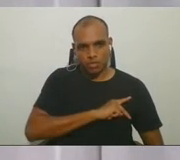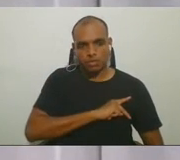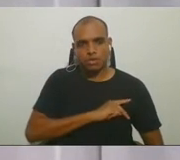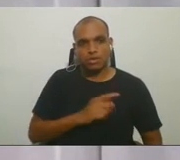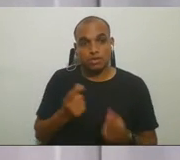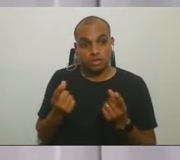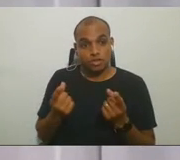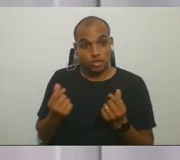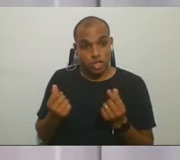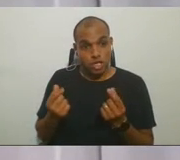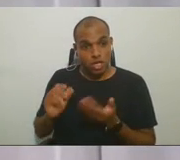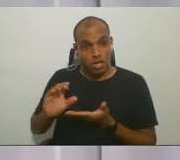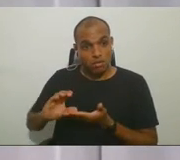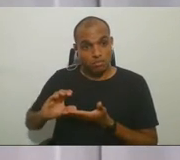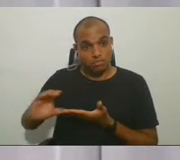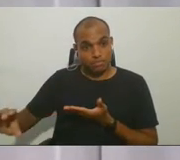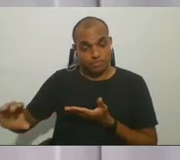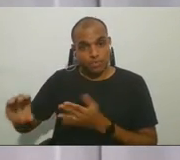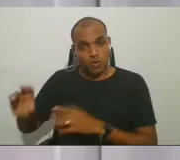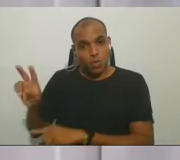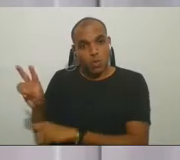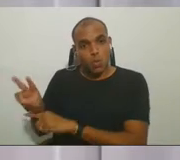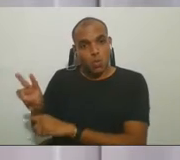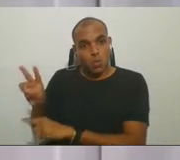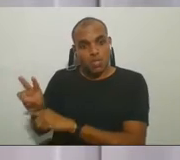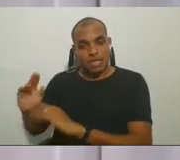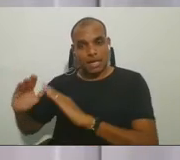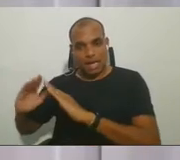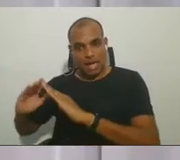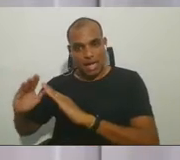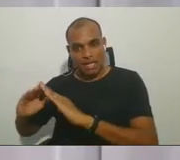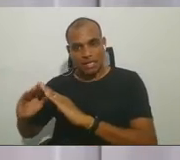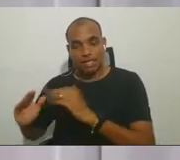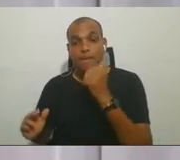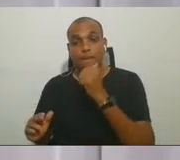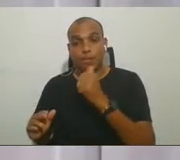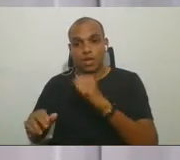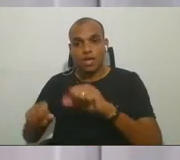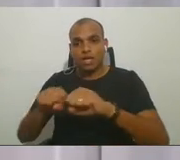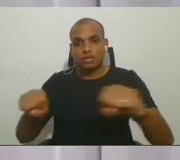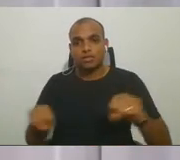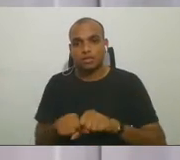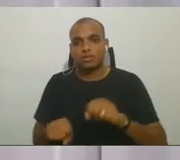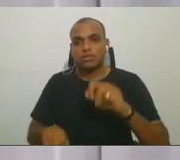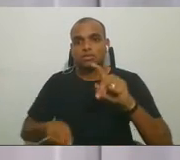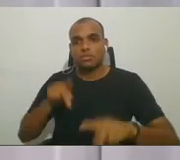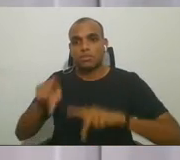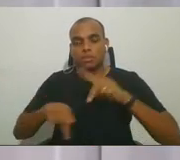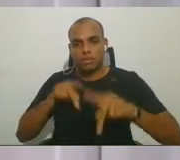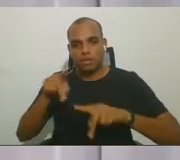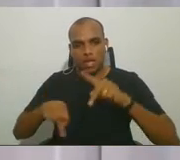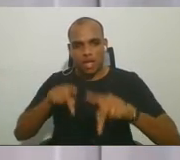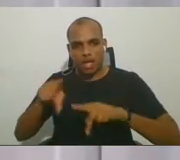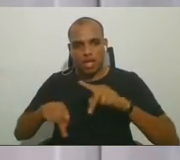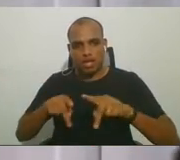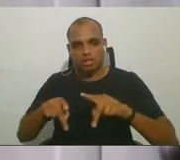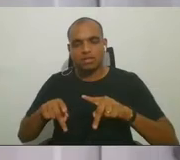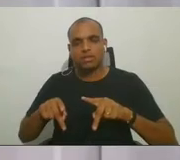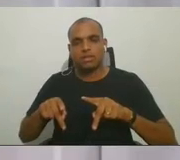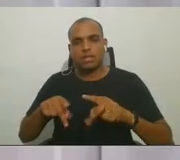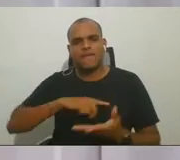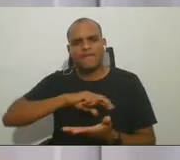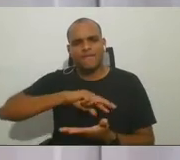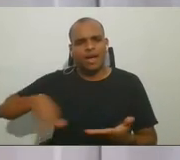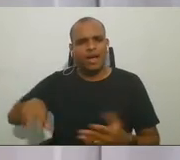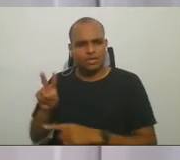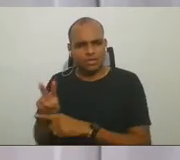fazem as mulheres, sobretudo dos setores populares. múltiplos cuidados, mas eu diria que três